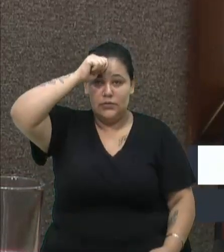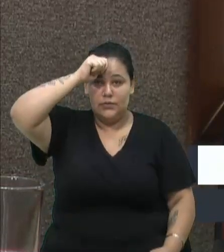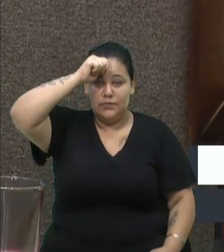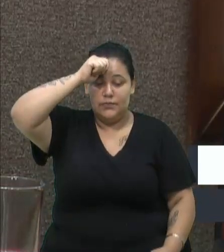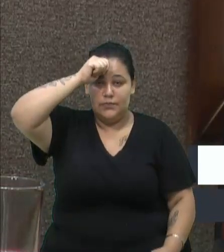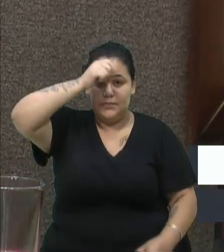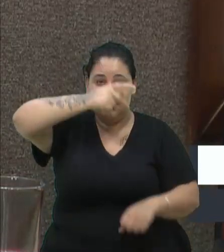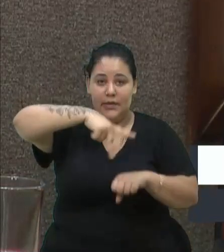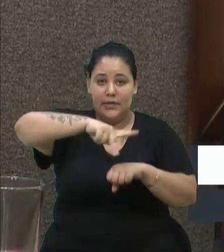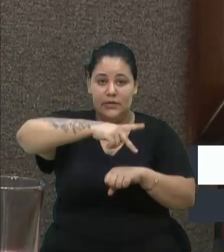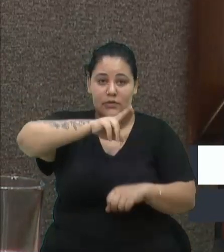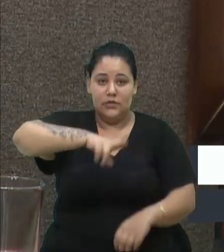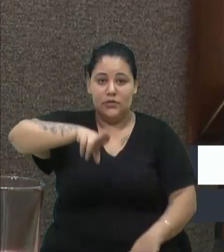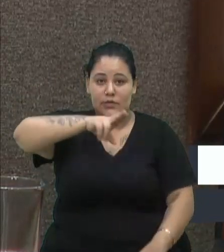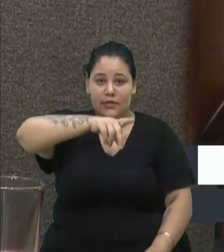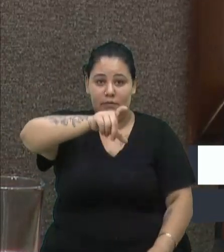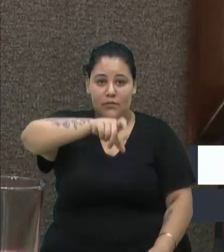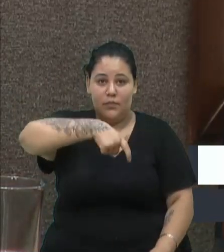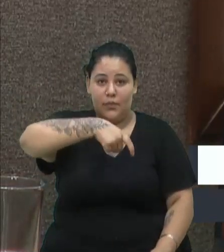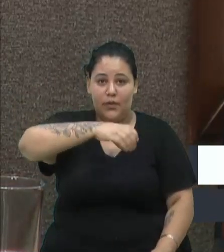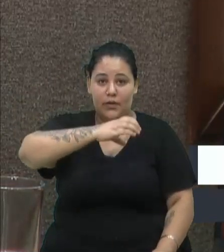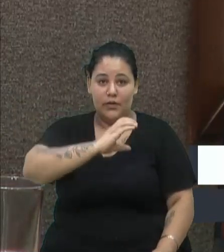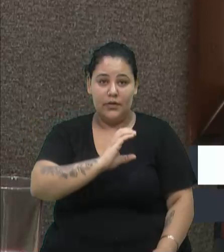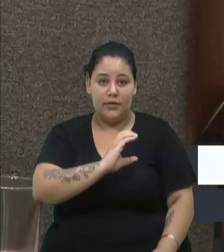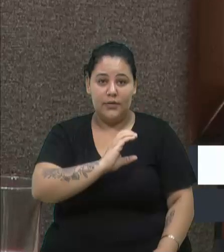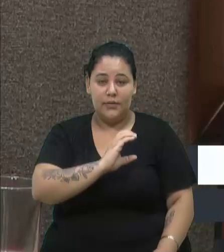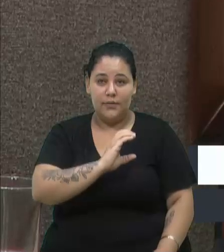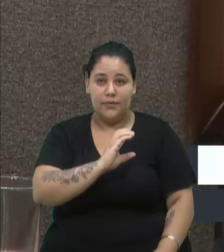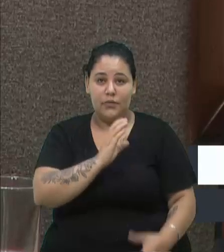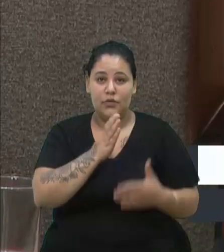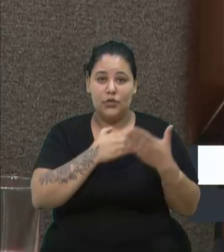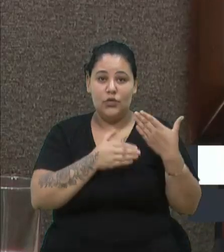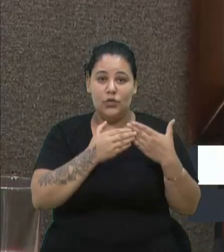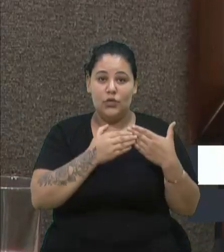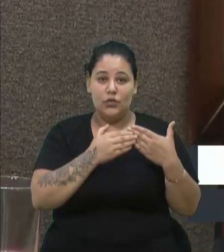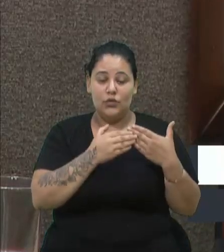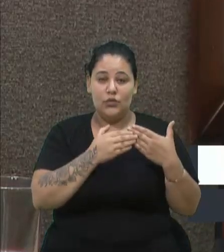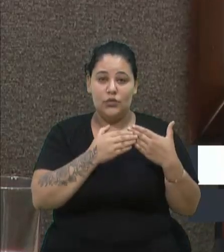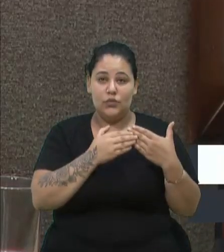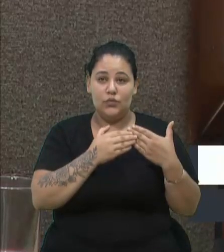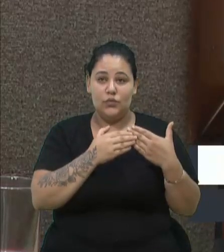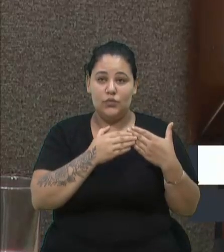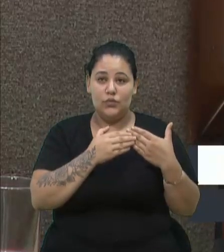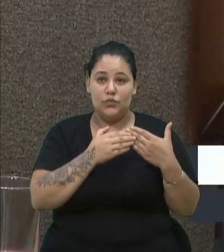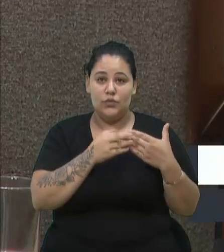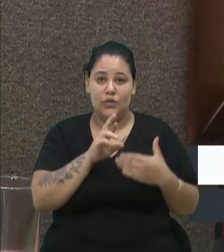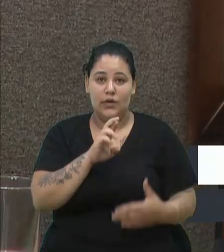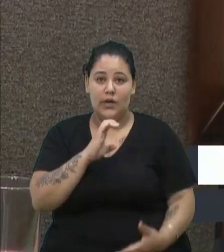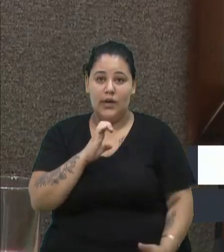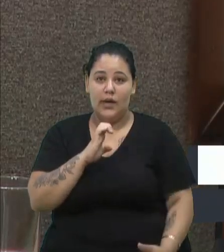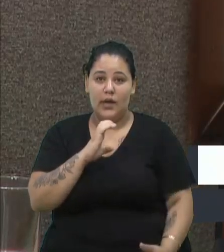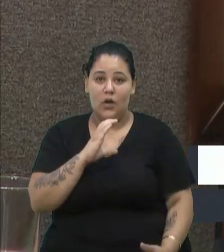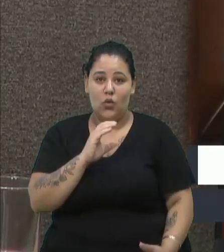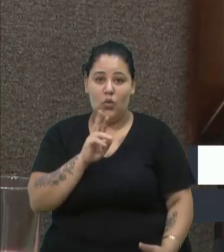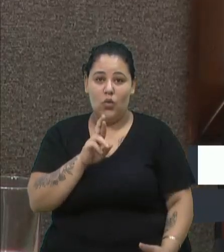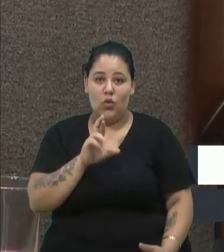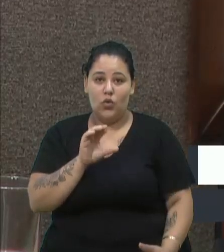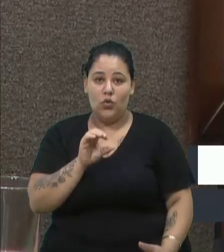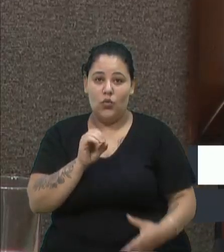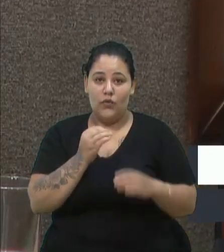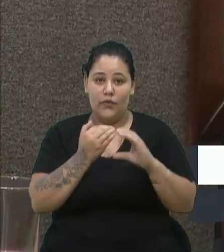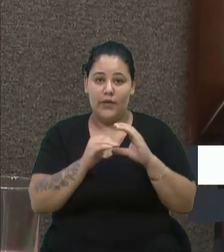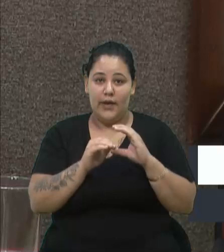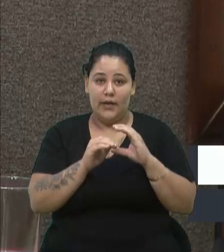crédito, esse recurso todo ia para 135 municípios. E aí tinha um projeto no